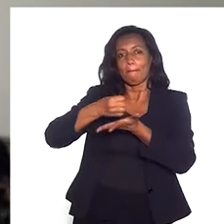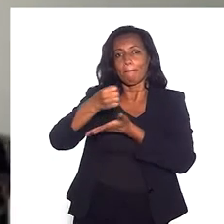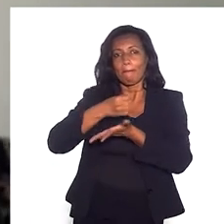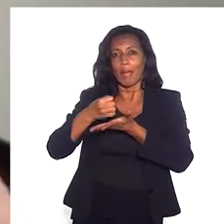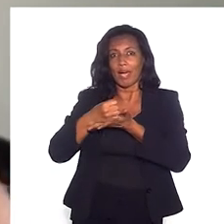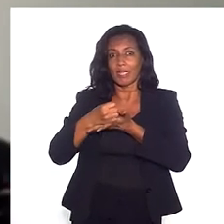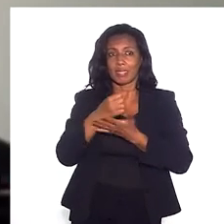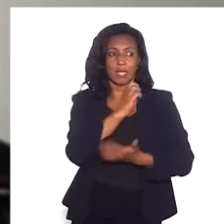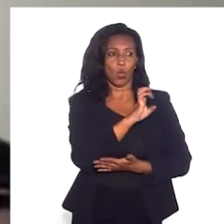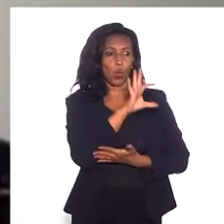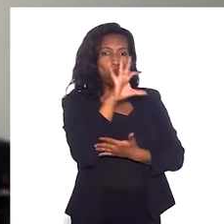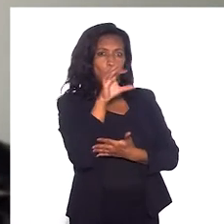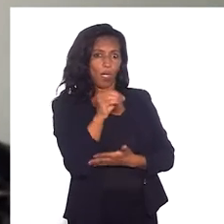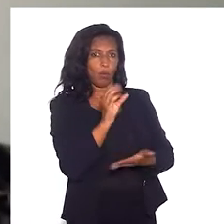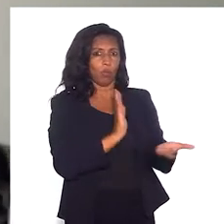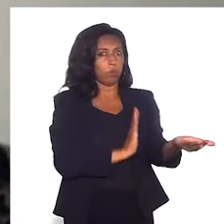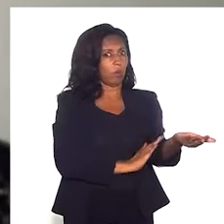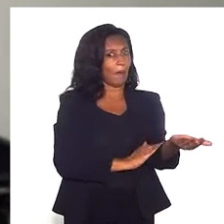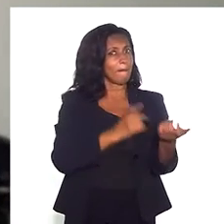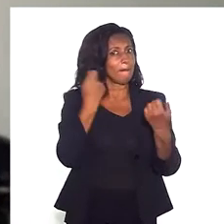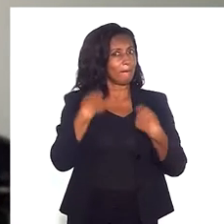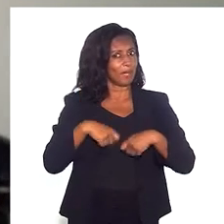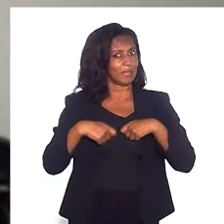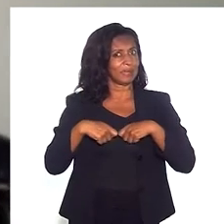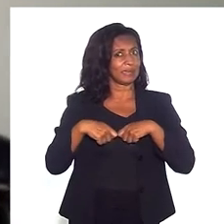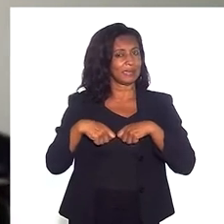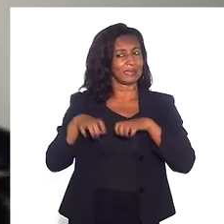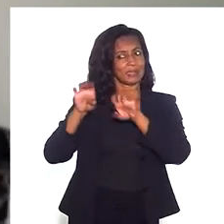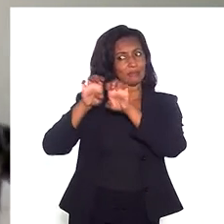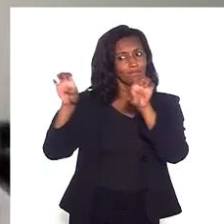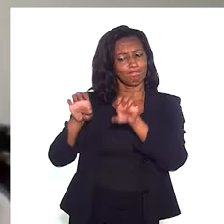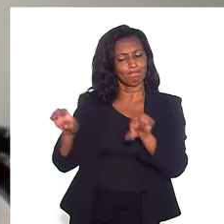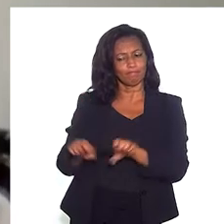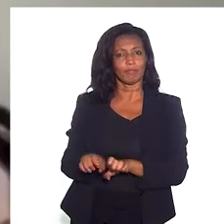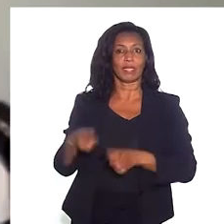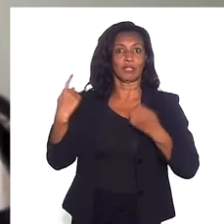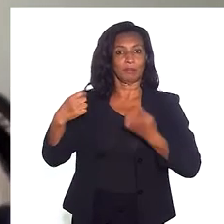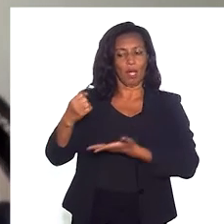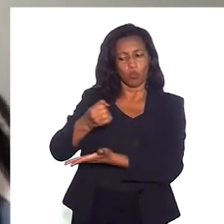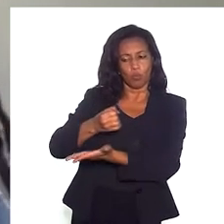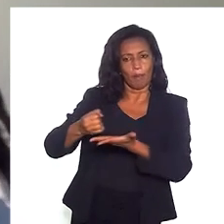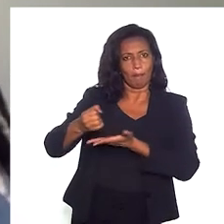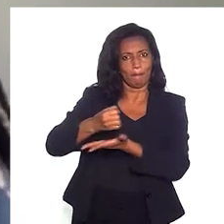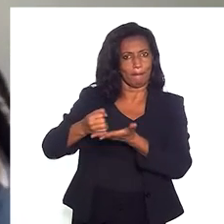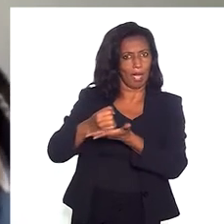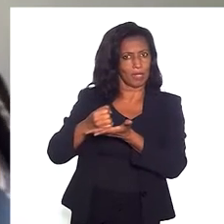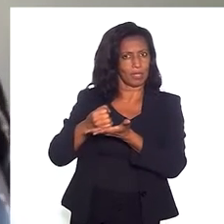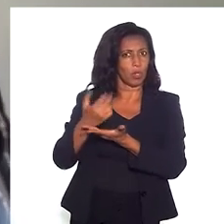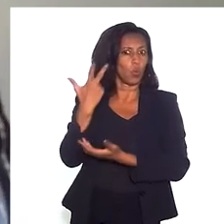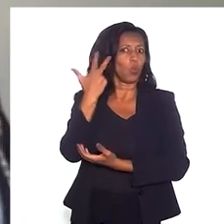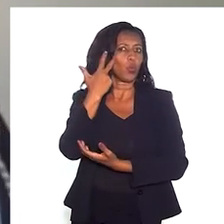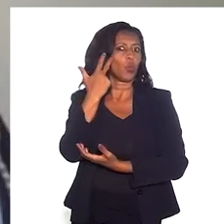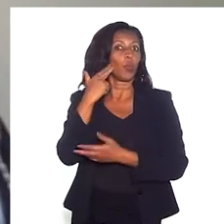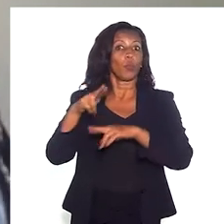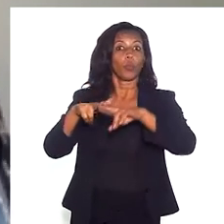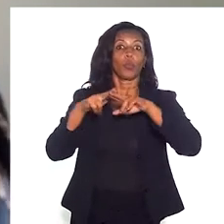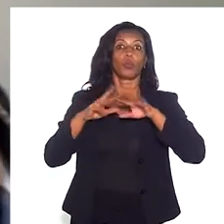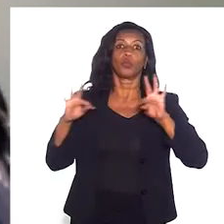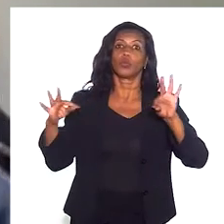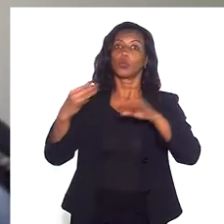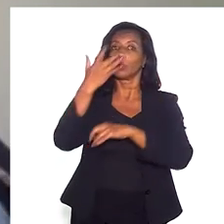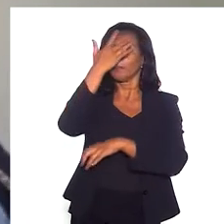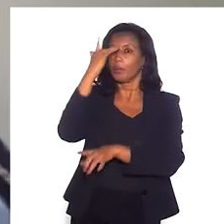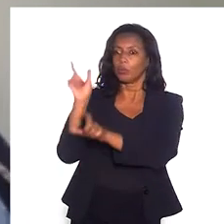toda abordagem ecofeminista precisa se estruturar. Porque, afinal, a gente precisa de uma base em comum, né? Por isso que